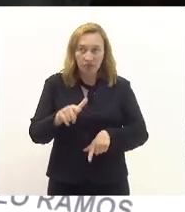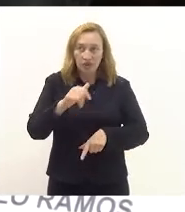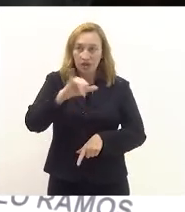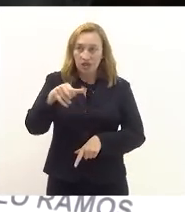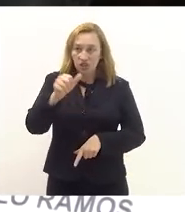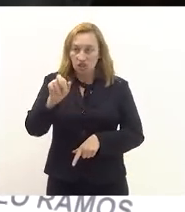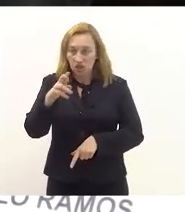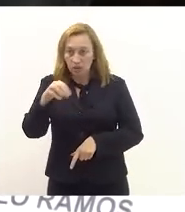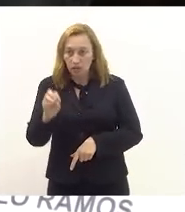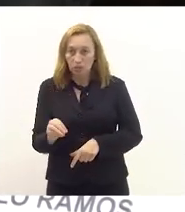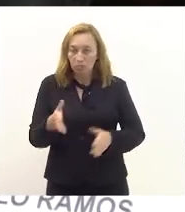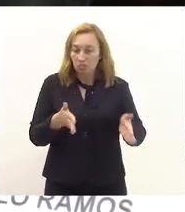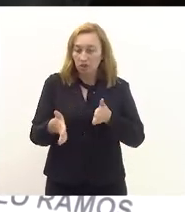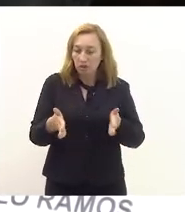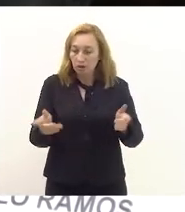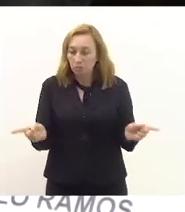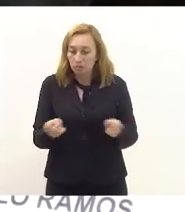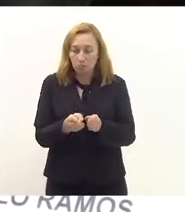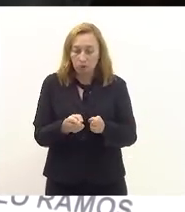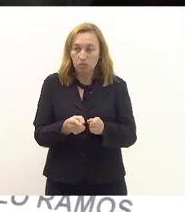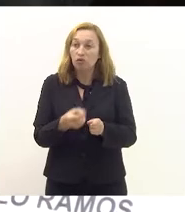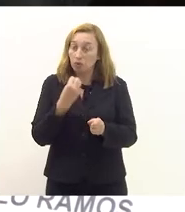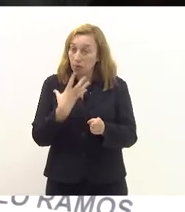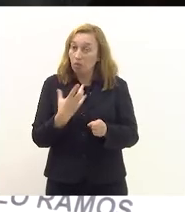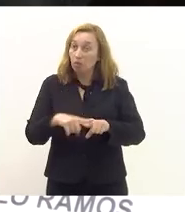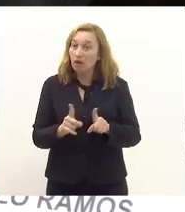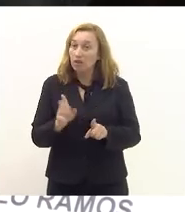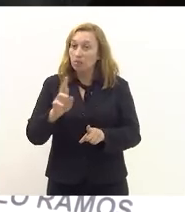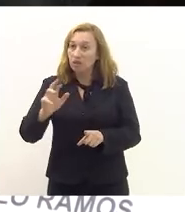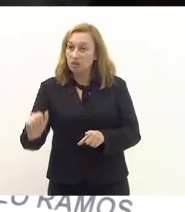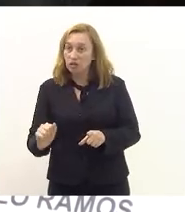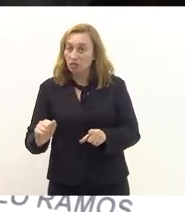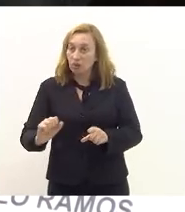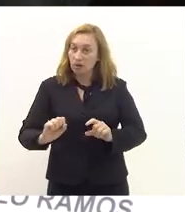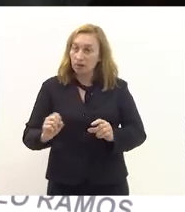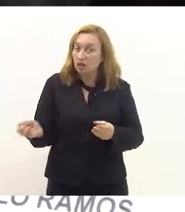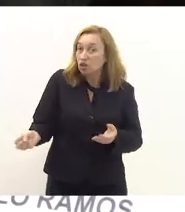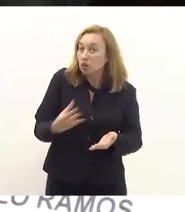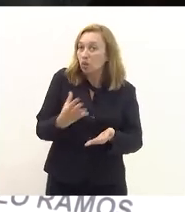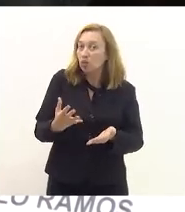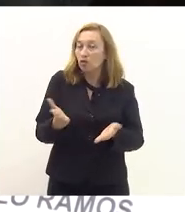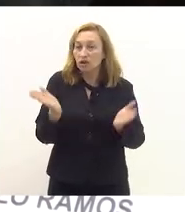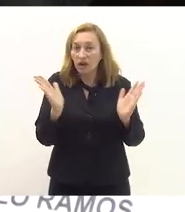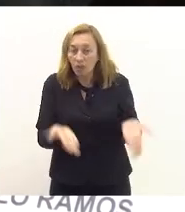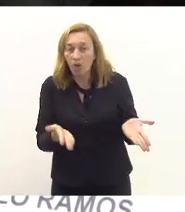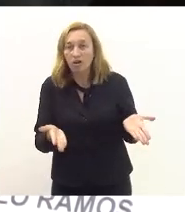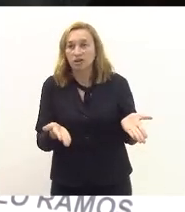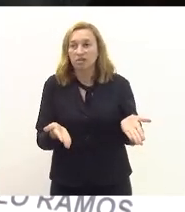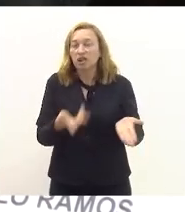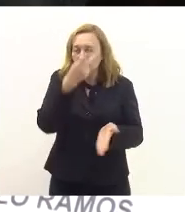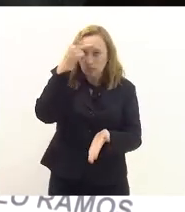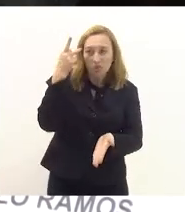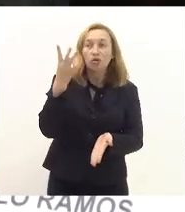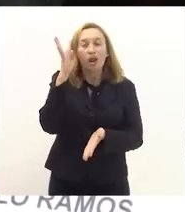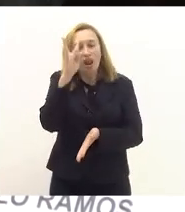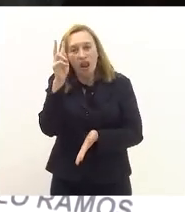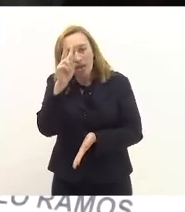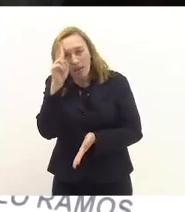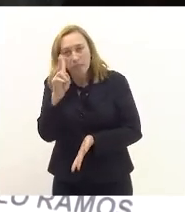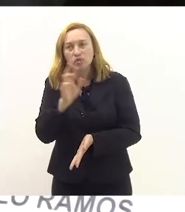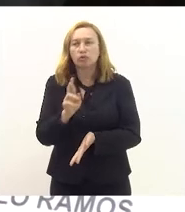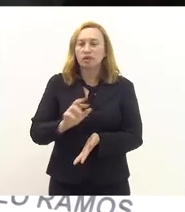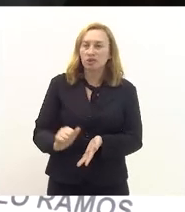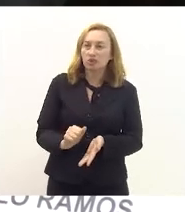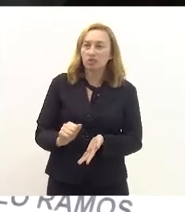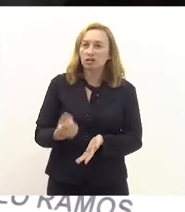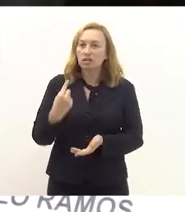período curto ali, foi também muito grande, mas o Brizola ele é mais recente, ele é mais atual. As pessoas lembram do Brizola.